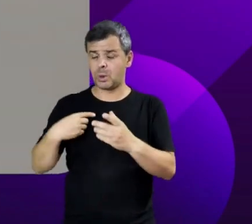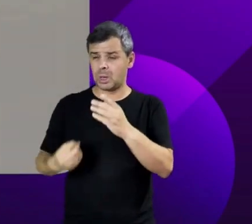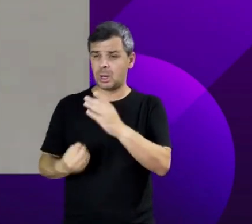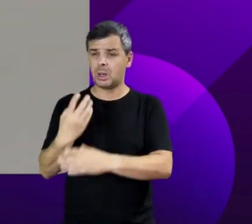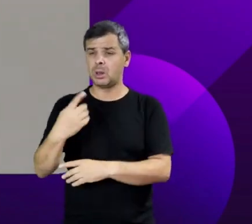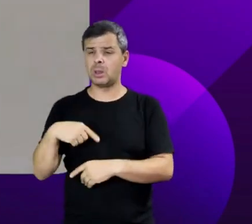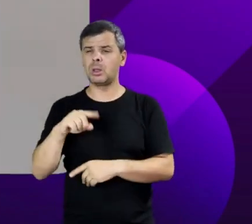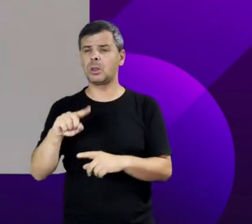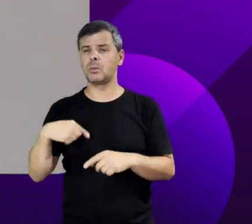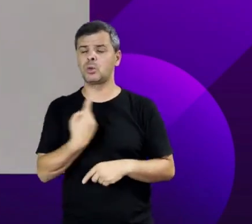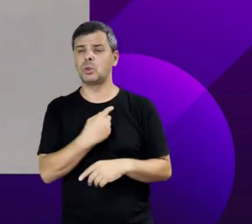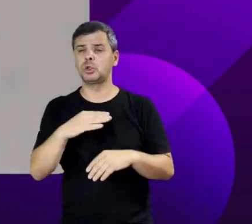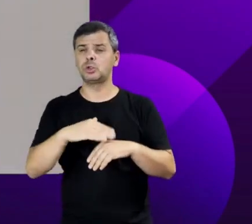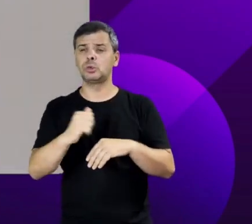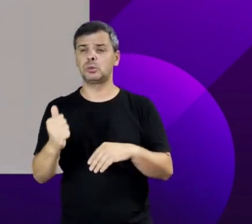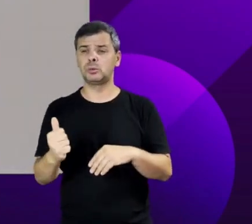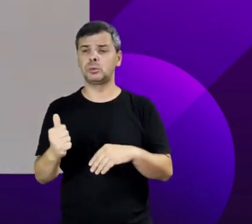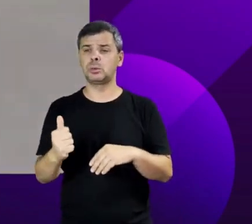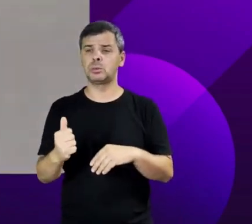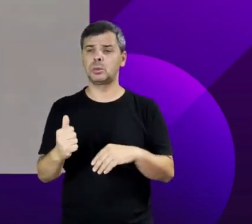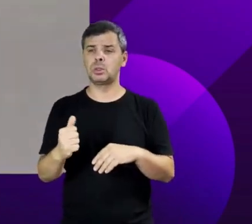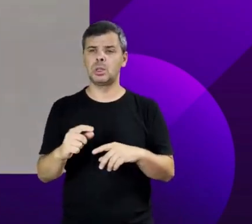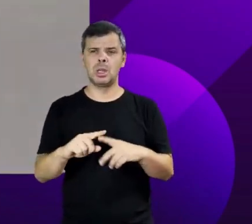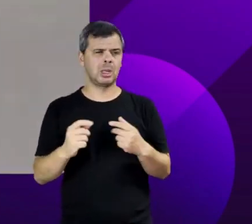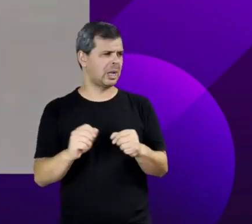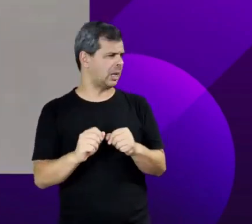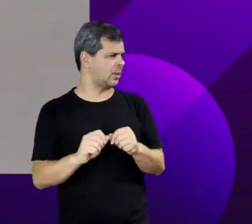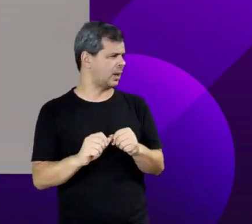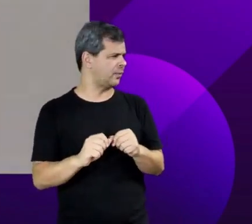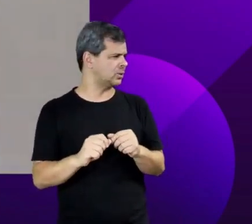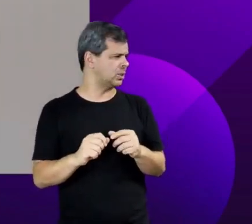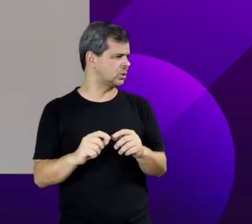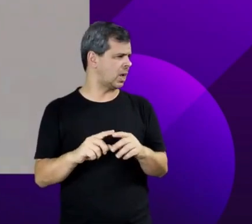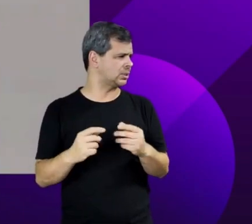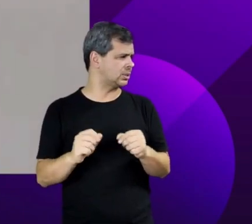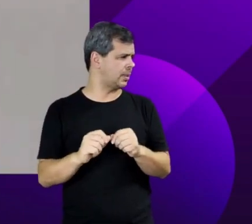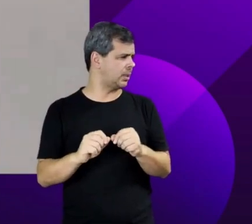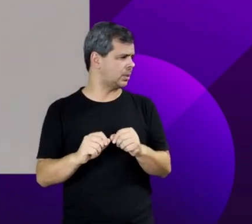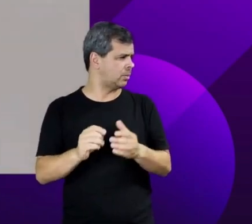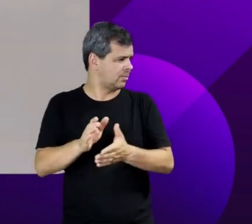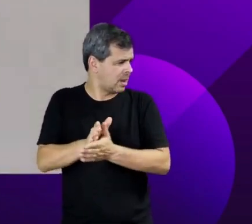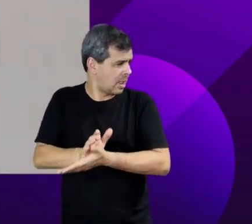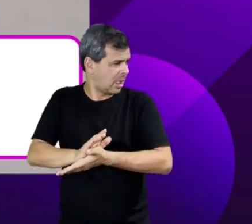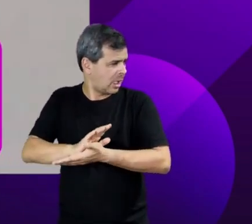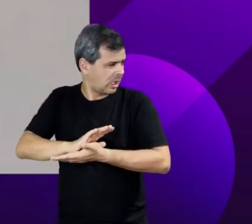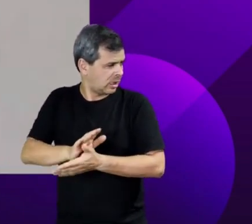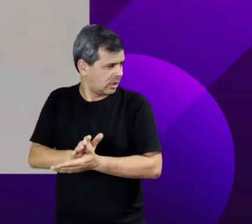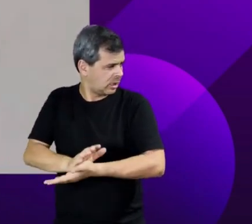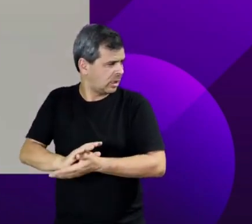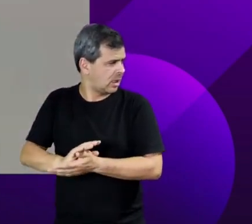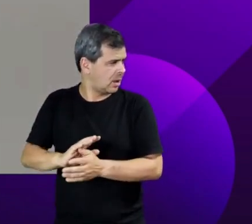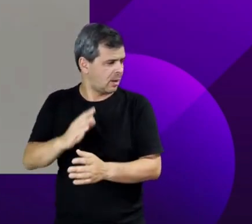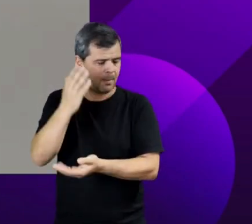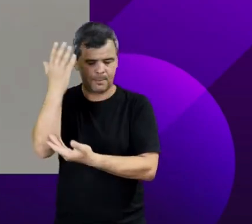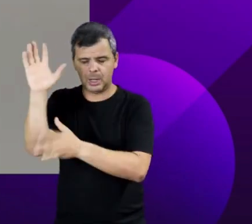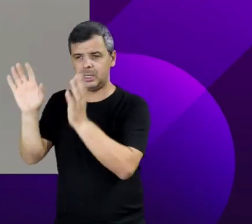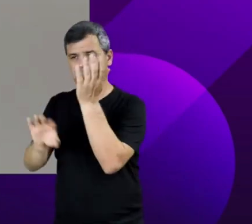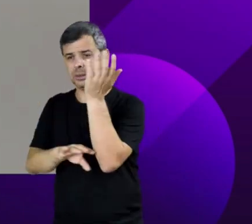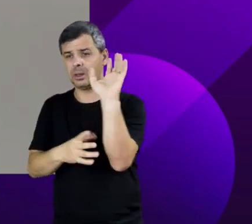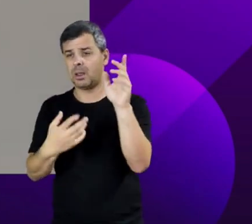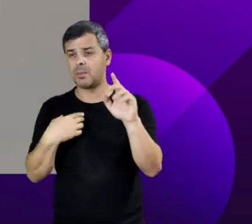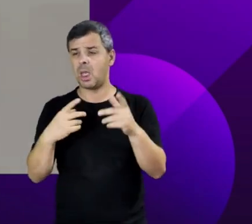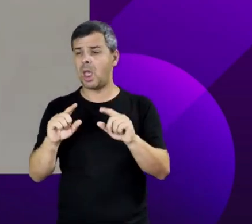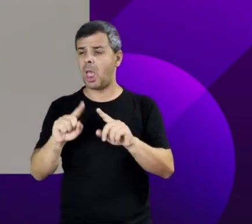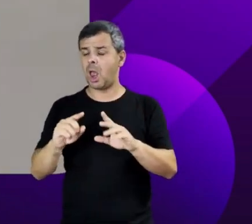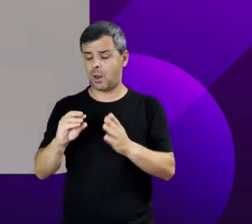constituir aquilo que nós chamamos de racismo ambiental. O que significa isso? O racismo ambiental, ele